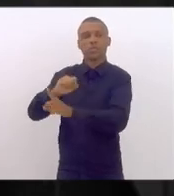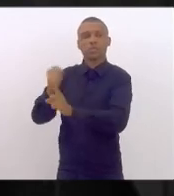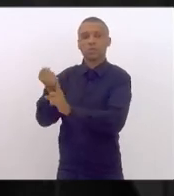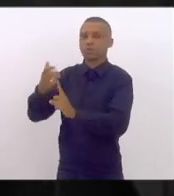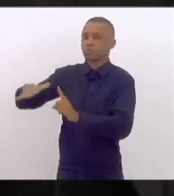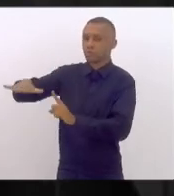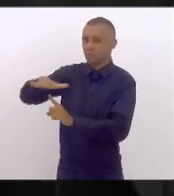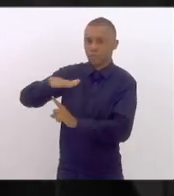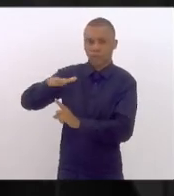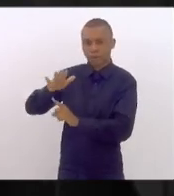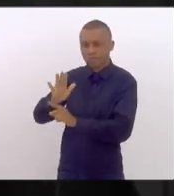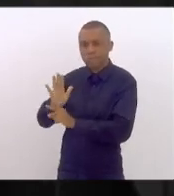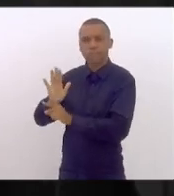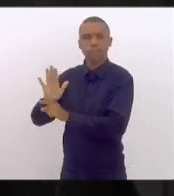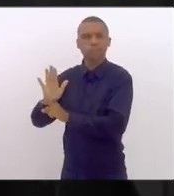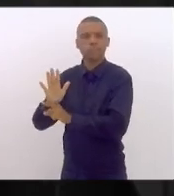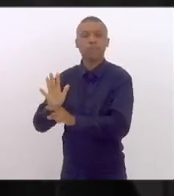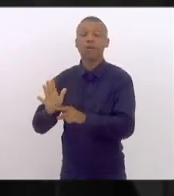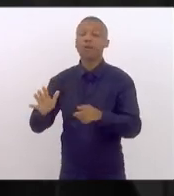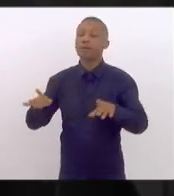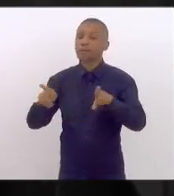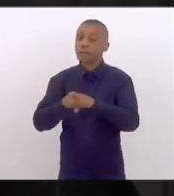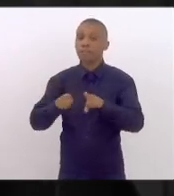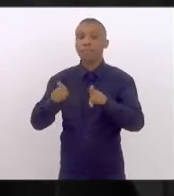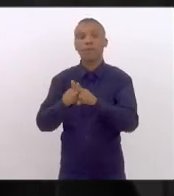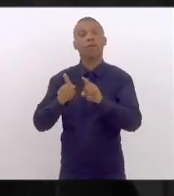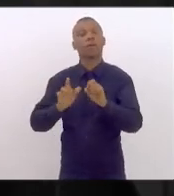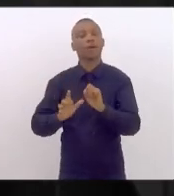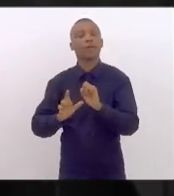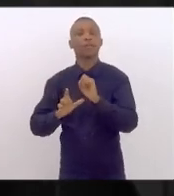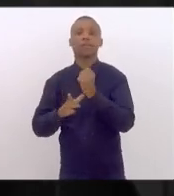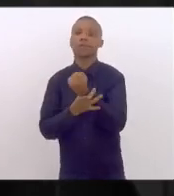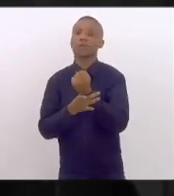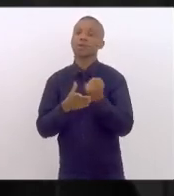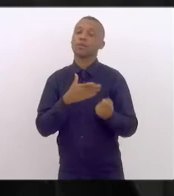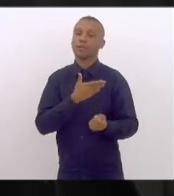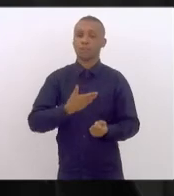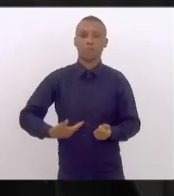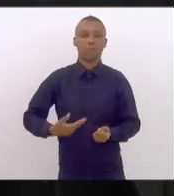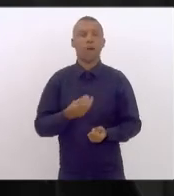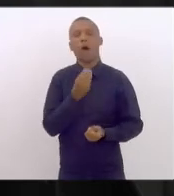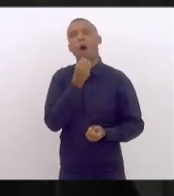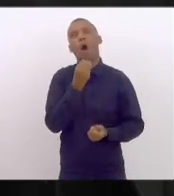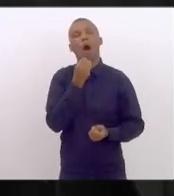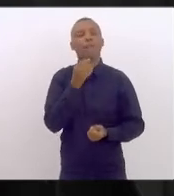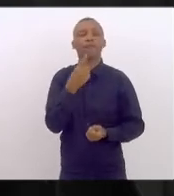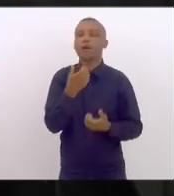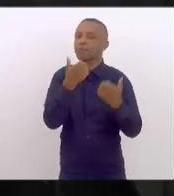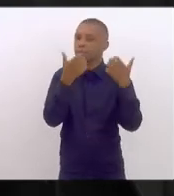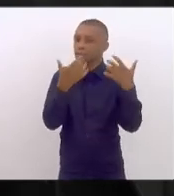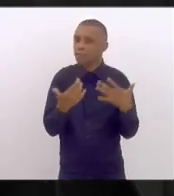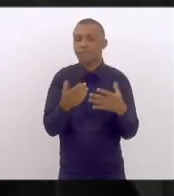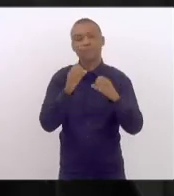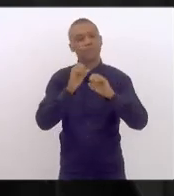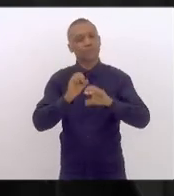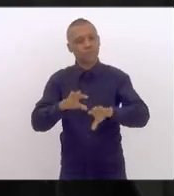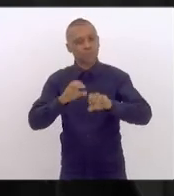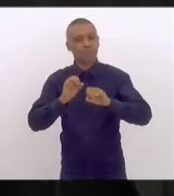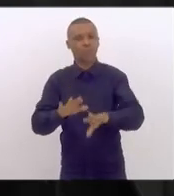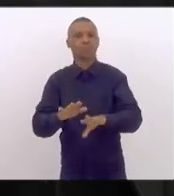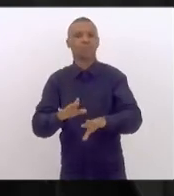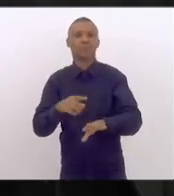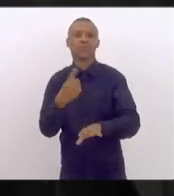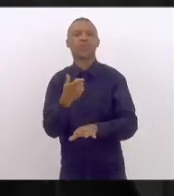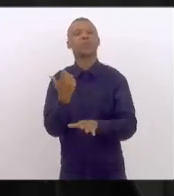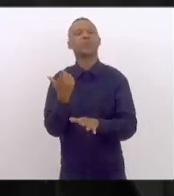e a segurança pública evidentemente quando falamos de educação estamos